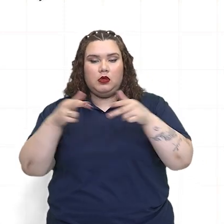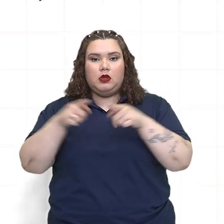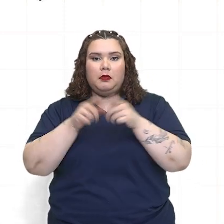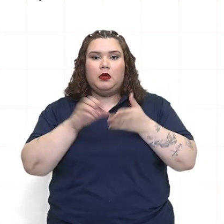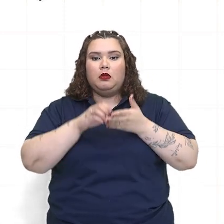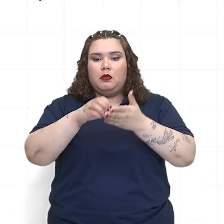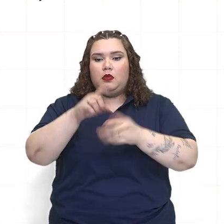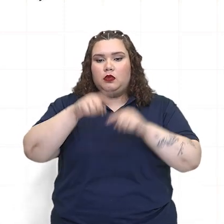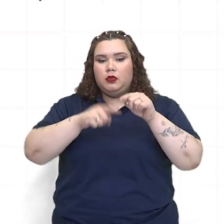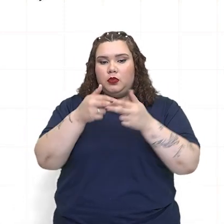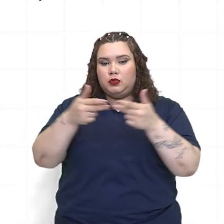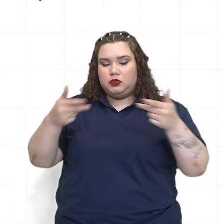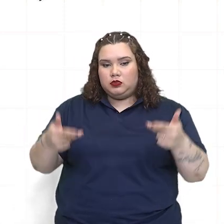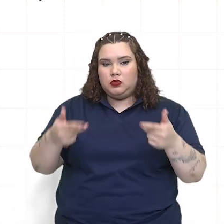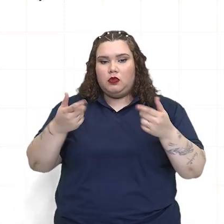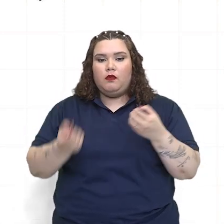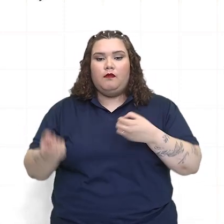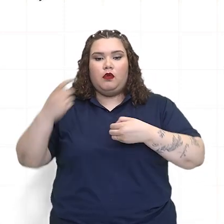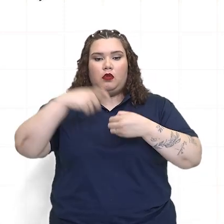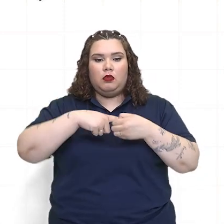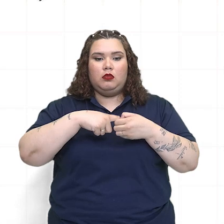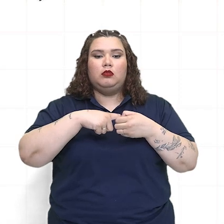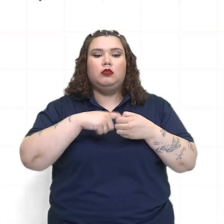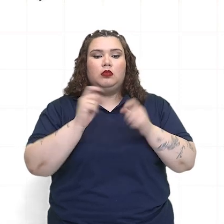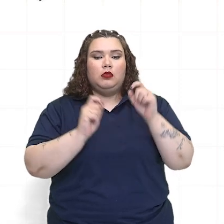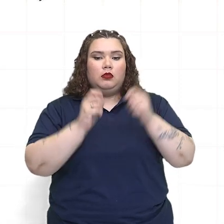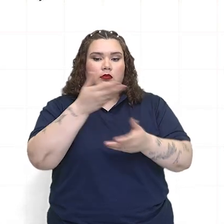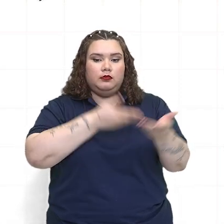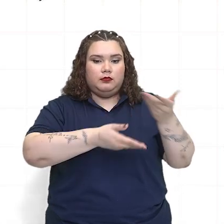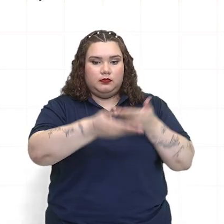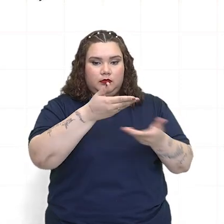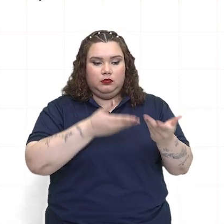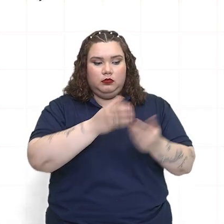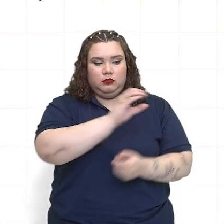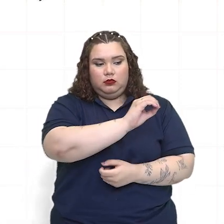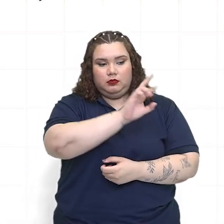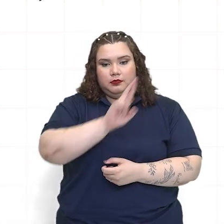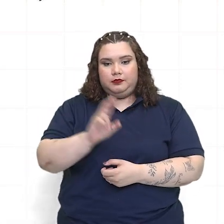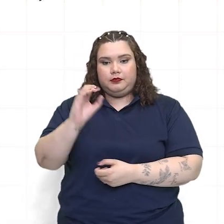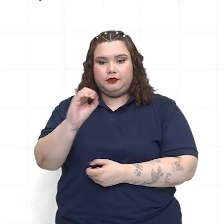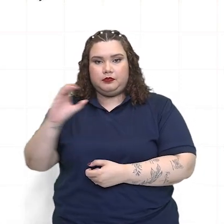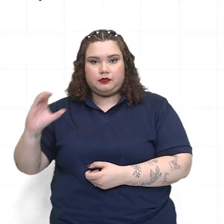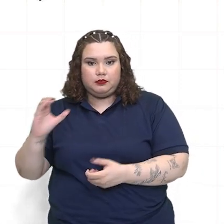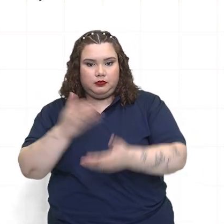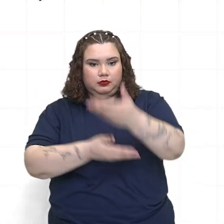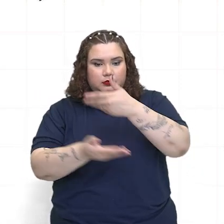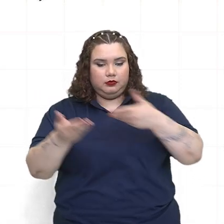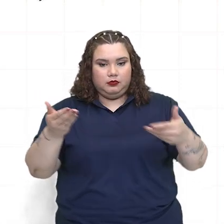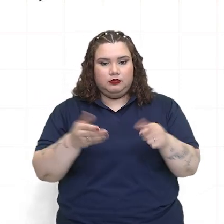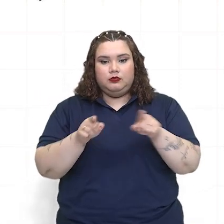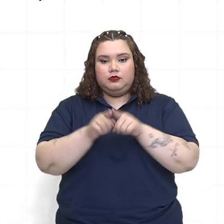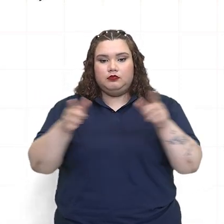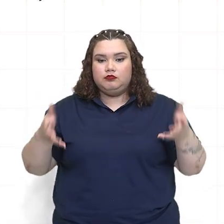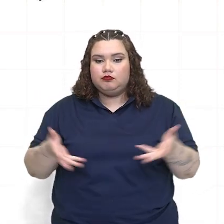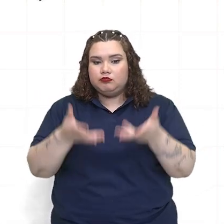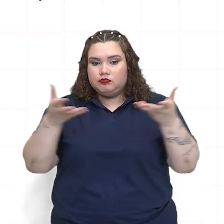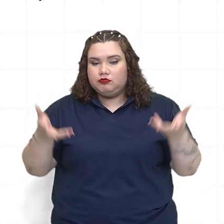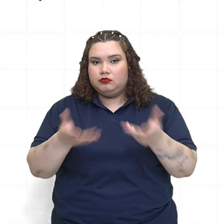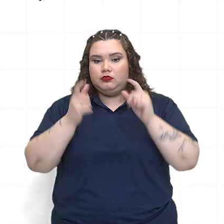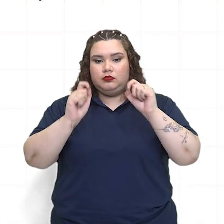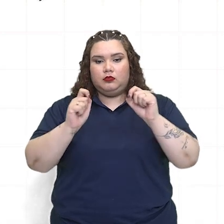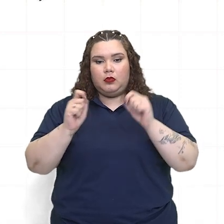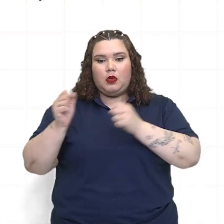de especiarias, retornaram as relações do Oriente com o Ocidente, e nós temos